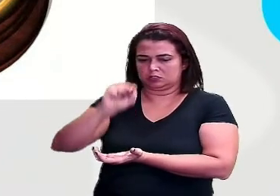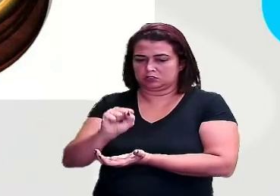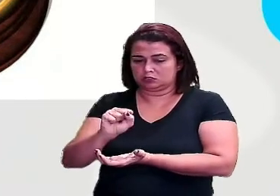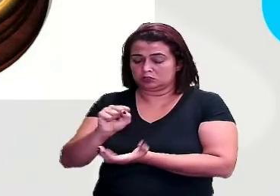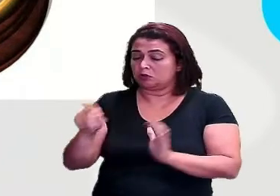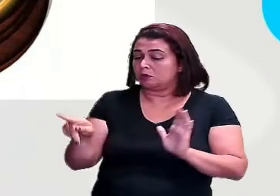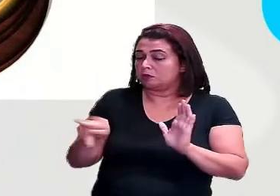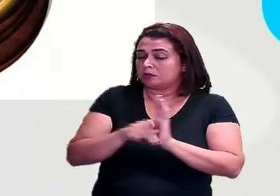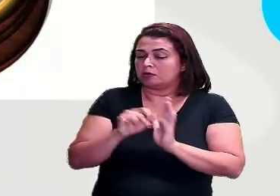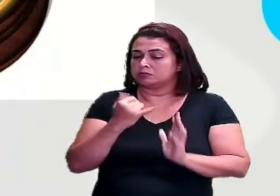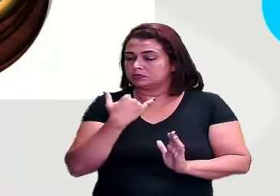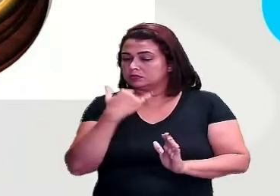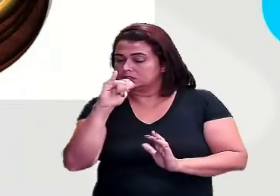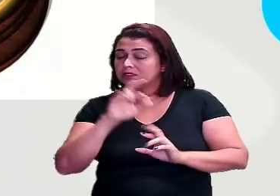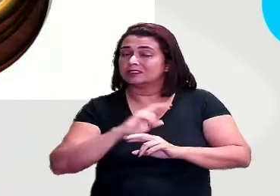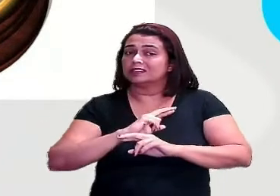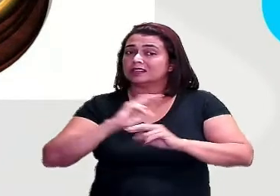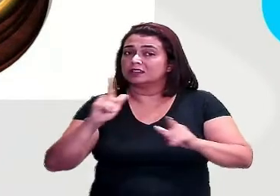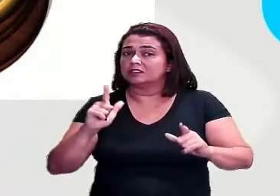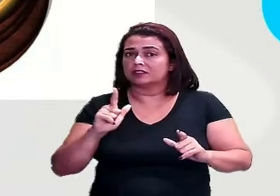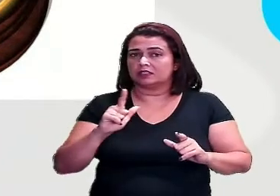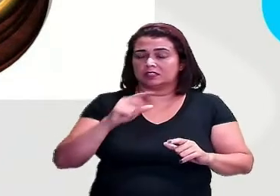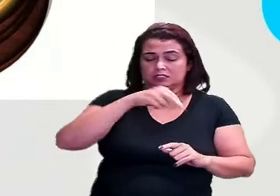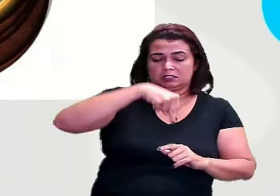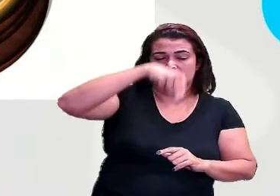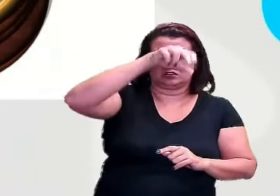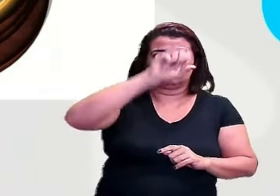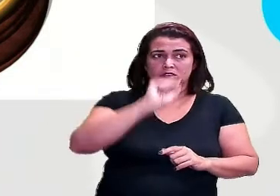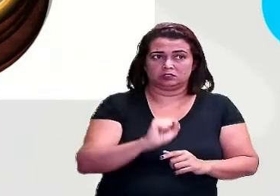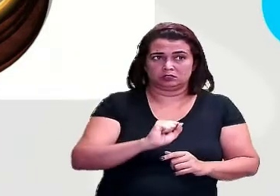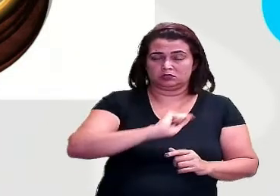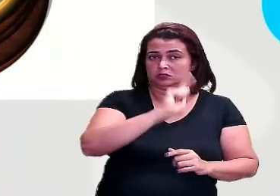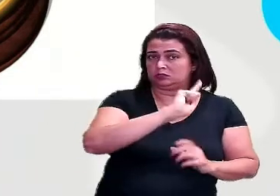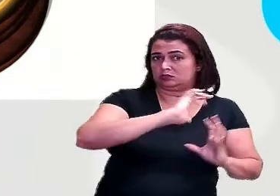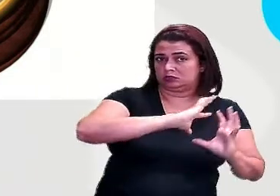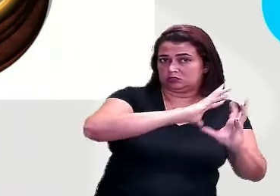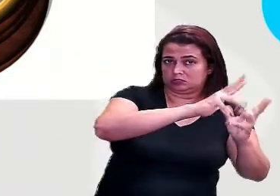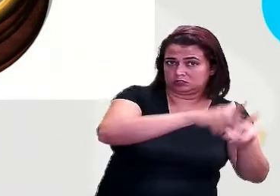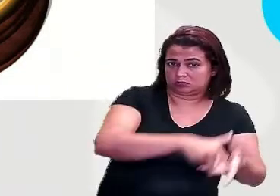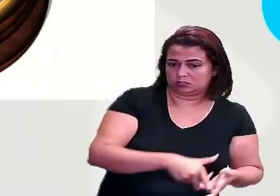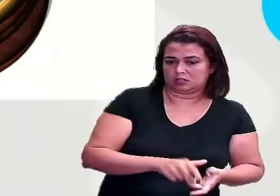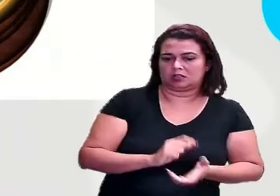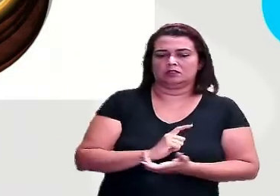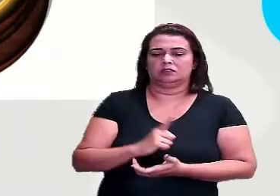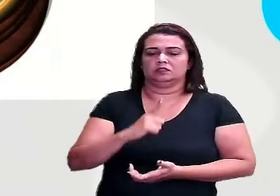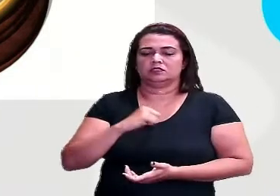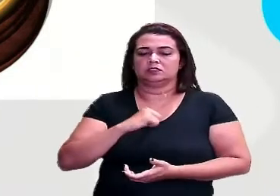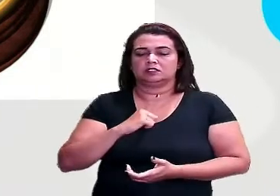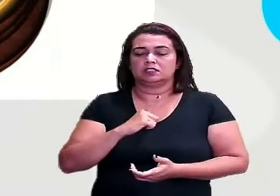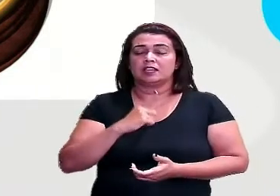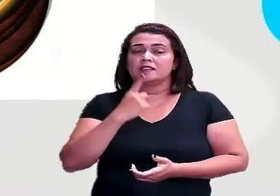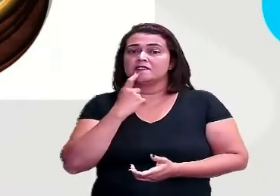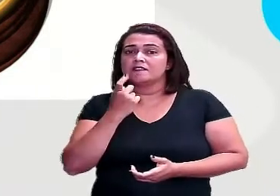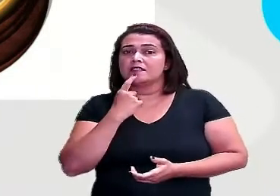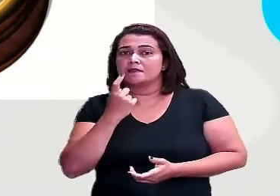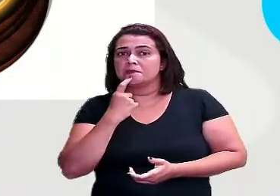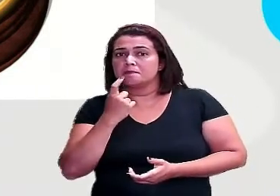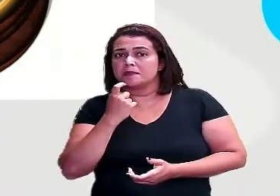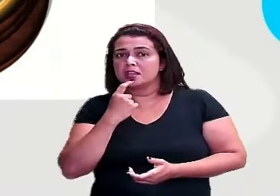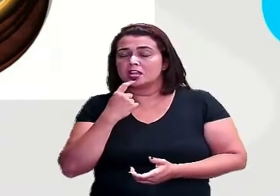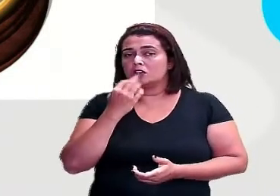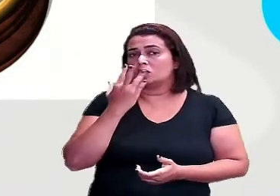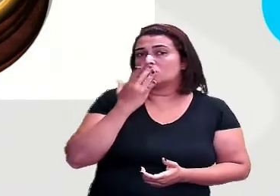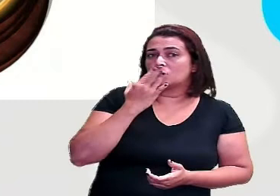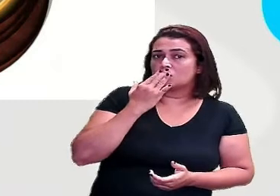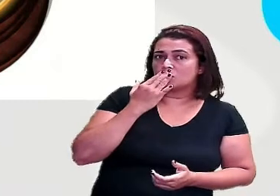direção norte-sul geográfica. Então, nós vemos aqui o polo norte geográfico na figura com uma seta vermelha, enquanto o polo